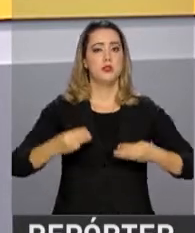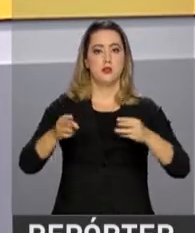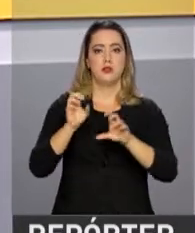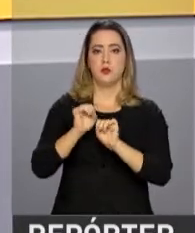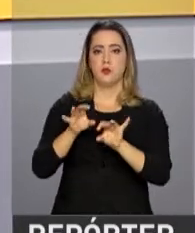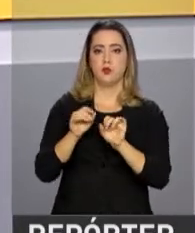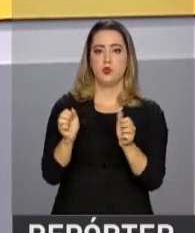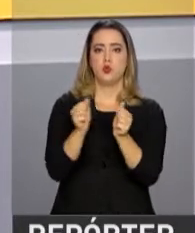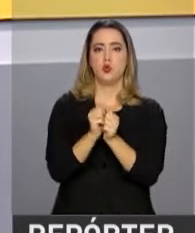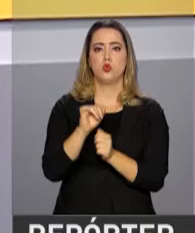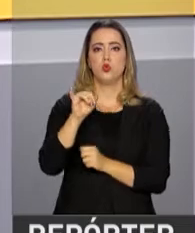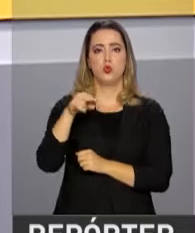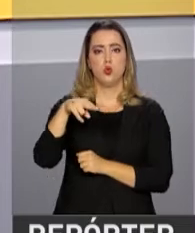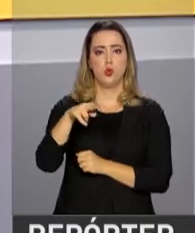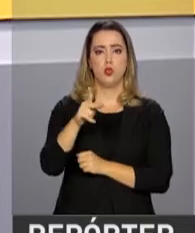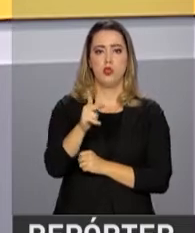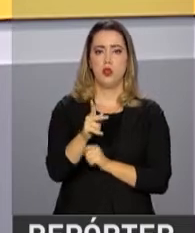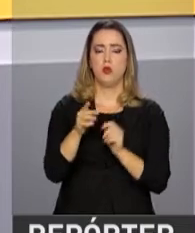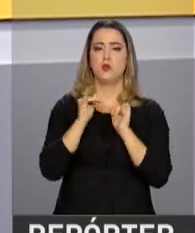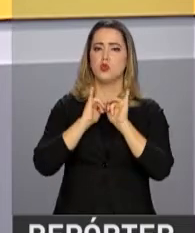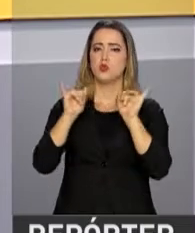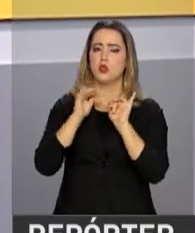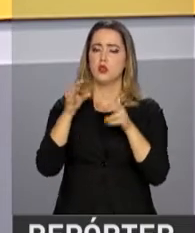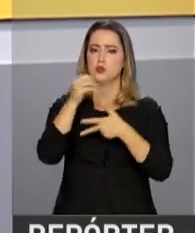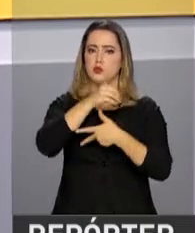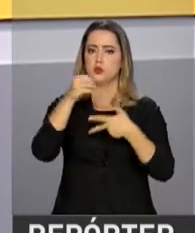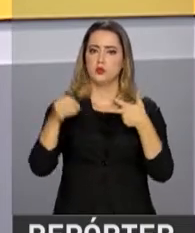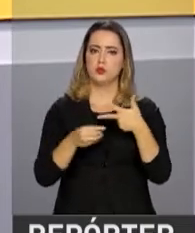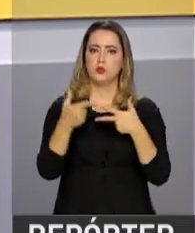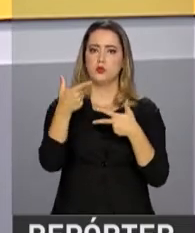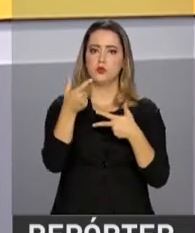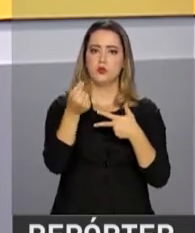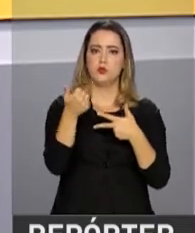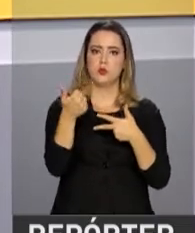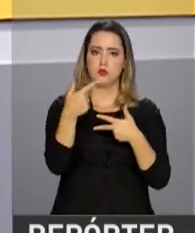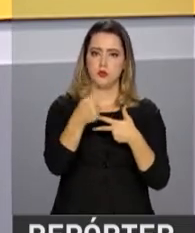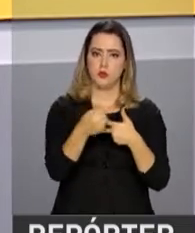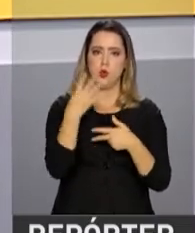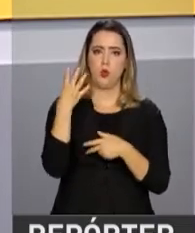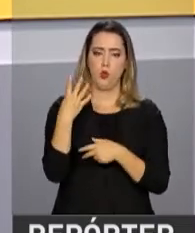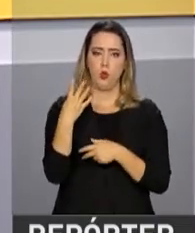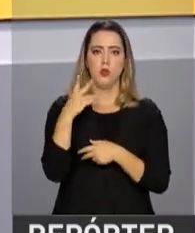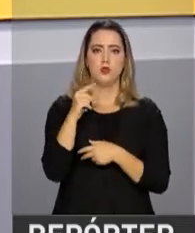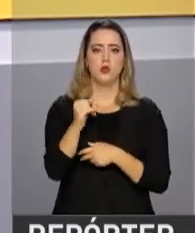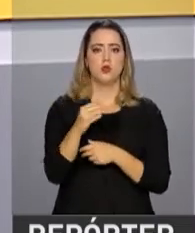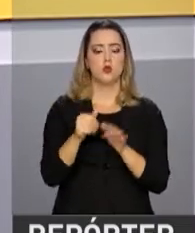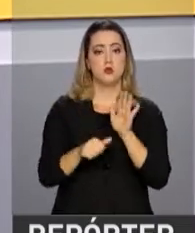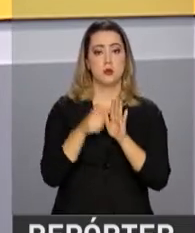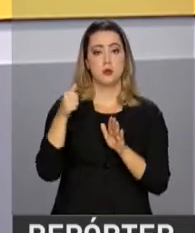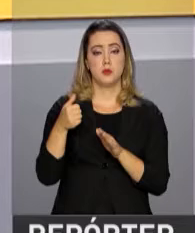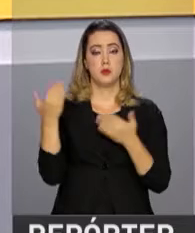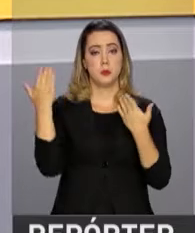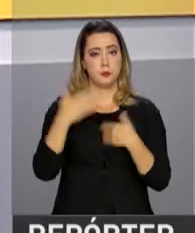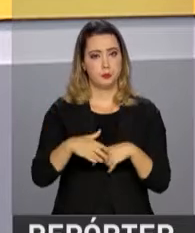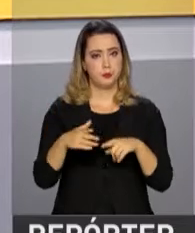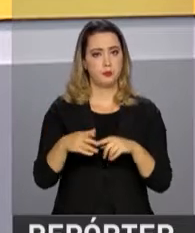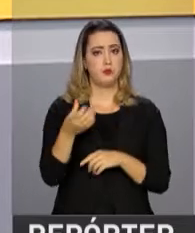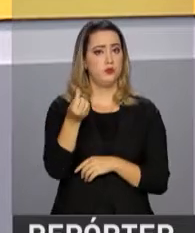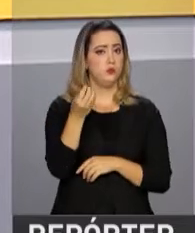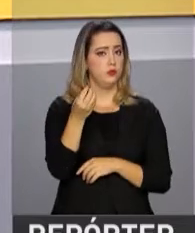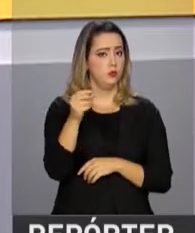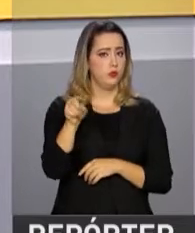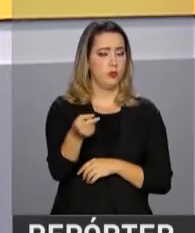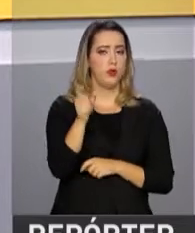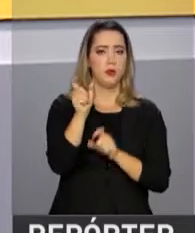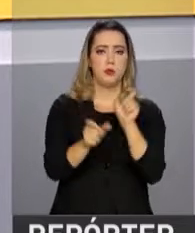os principais dados do Enem 2017, a 4 dias das primeiras provas do exame. Serão 600 mil